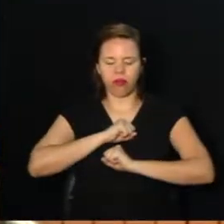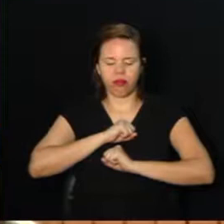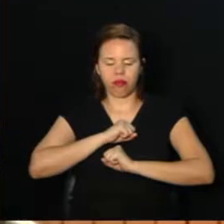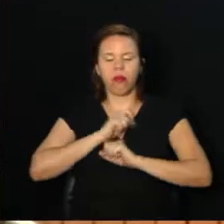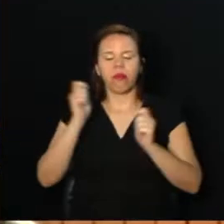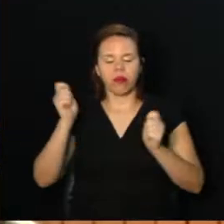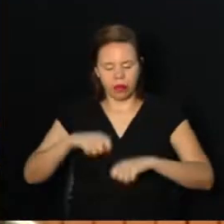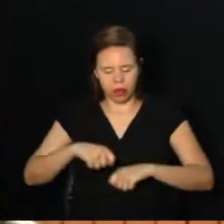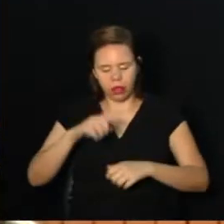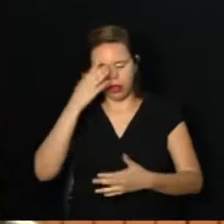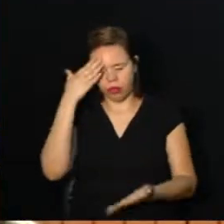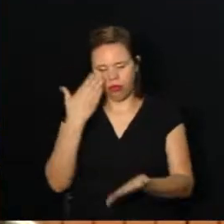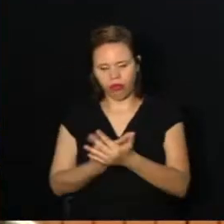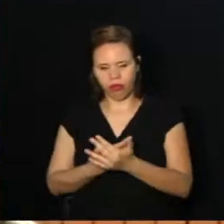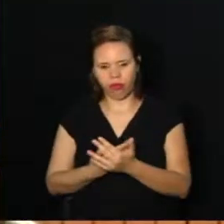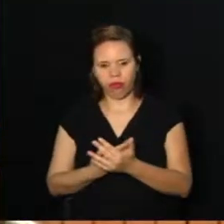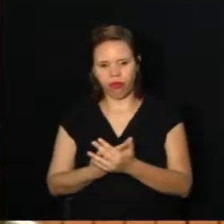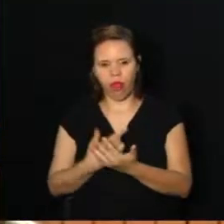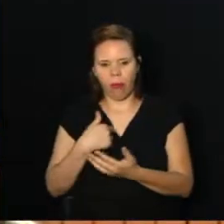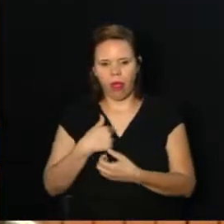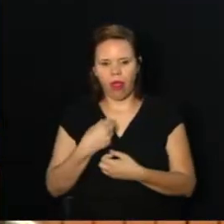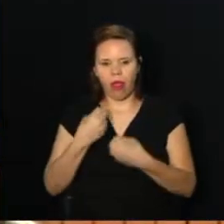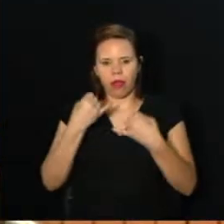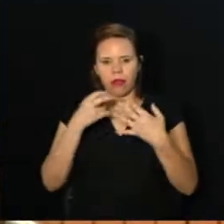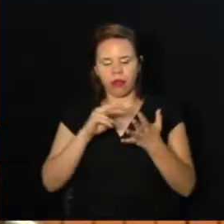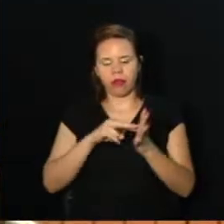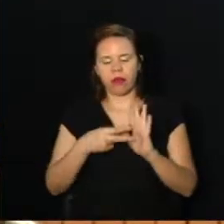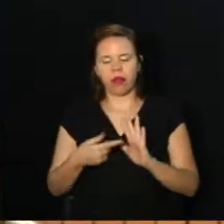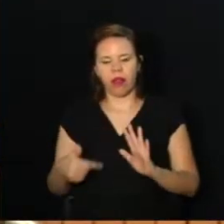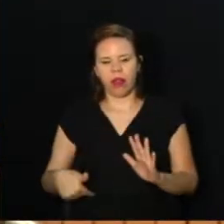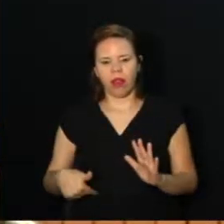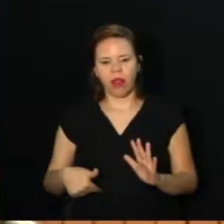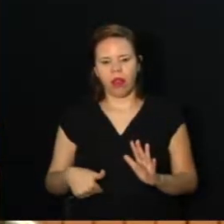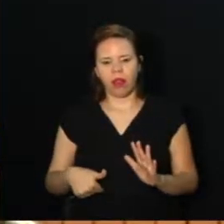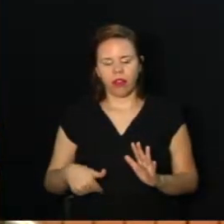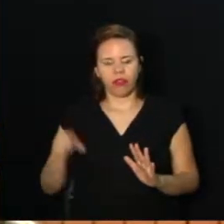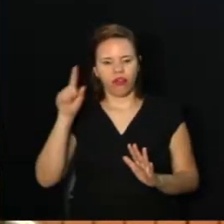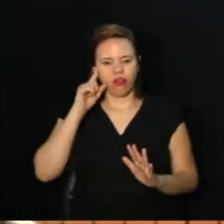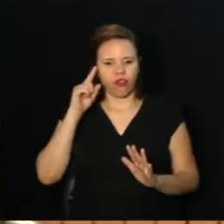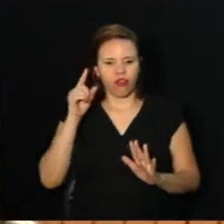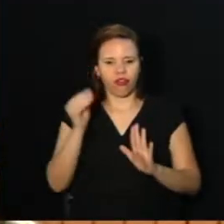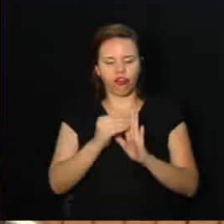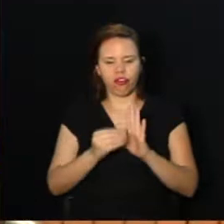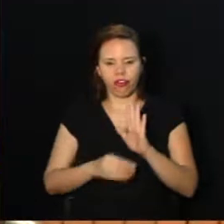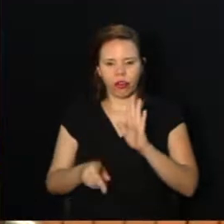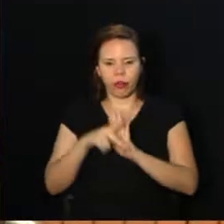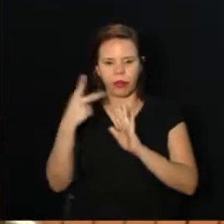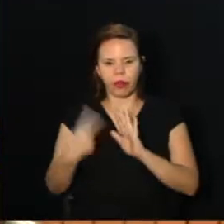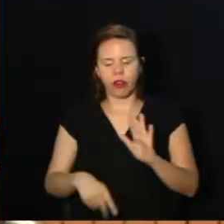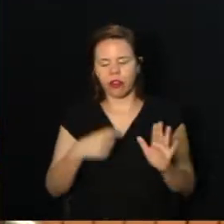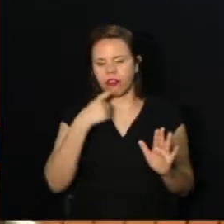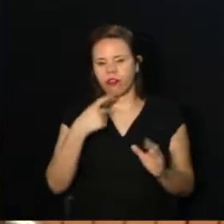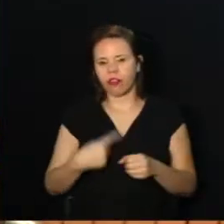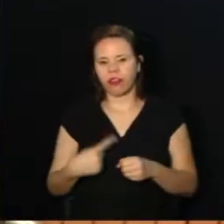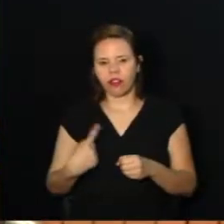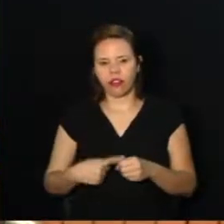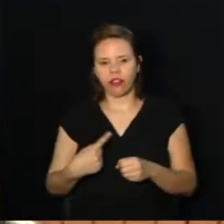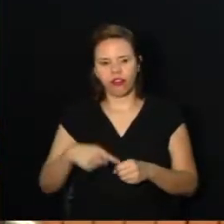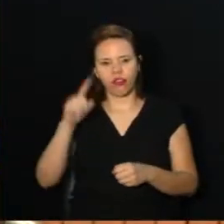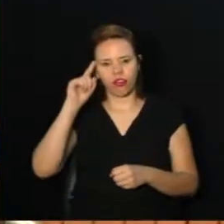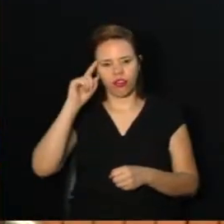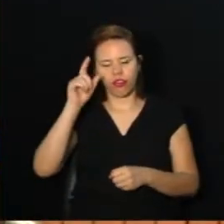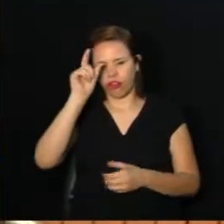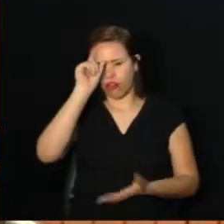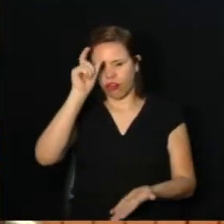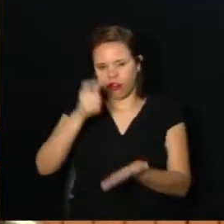acreditar nisso. E na minha justificativa, eu coloquei que o Dia Municipal das Pessoas com Dislexia visa